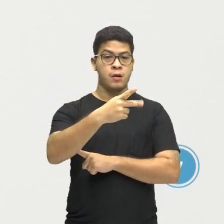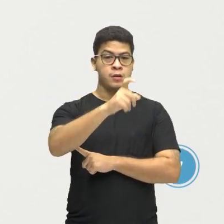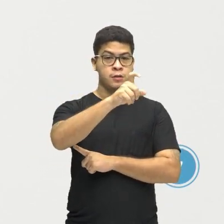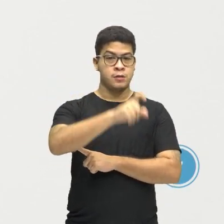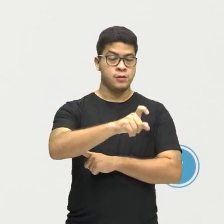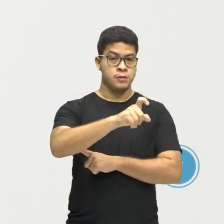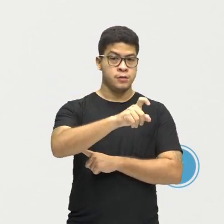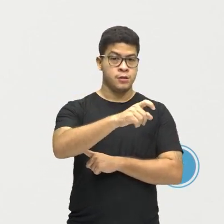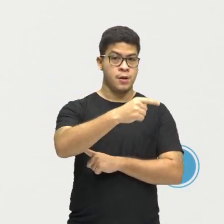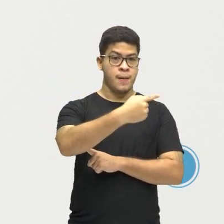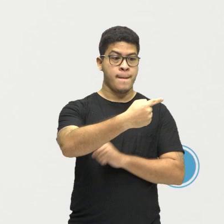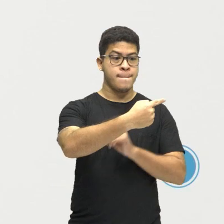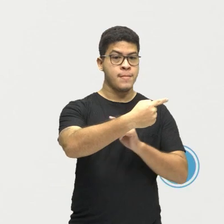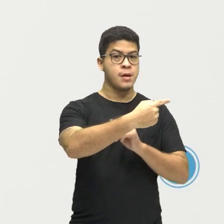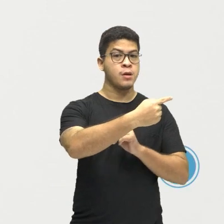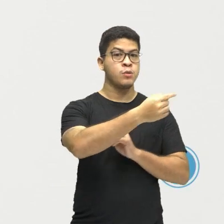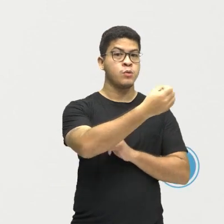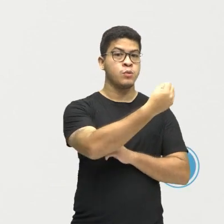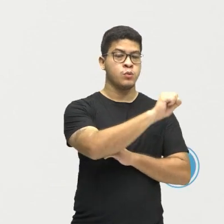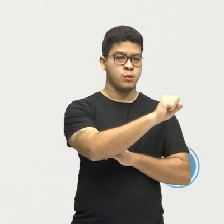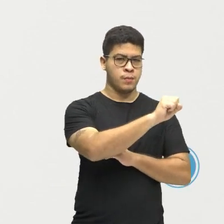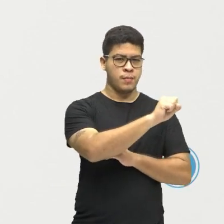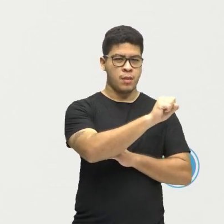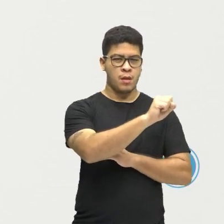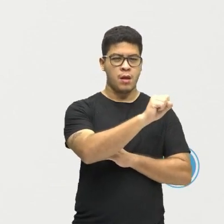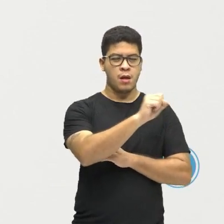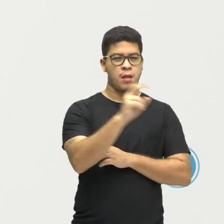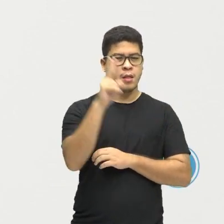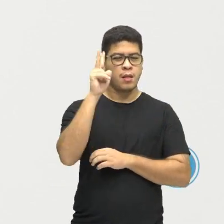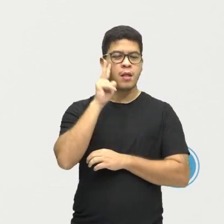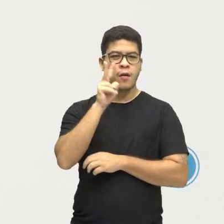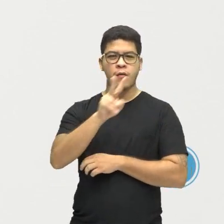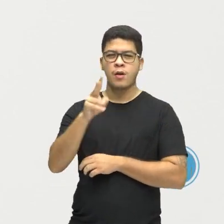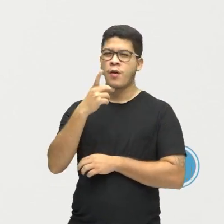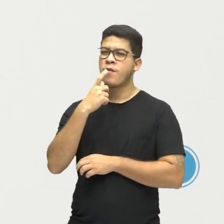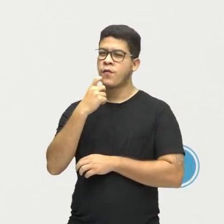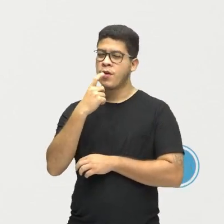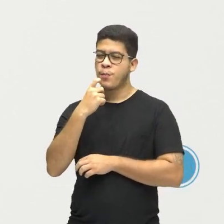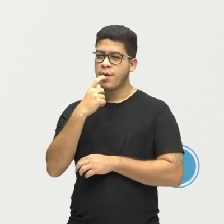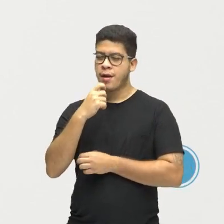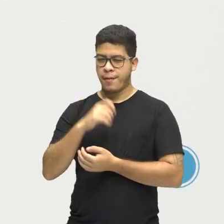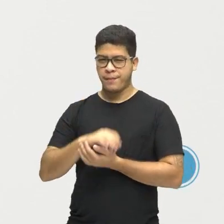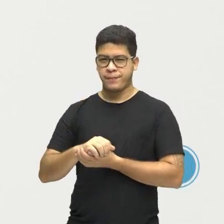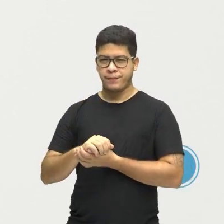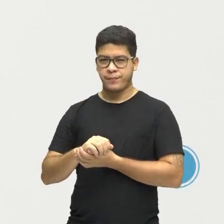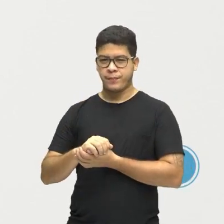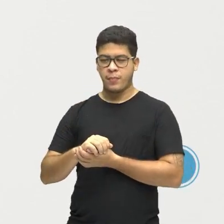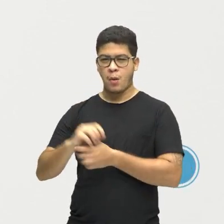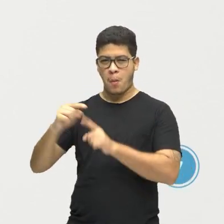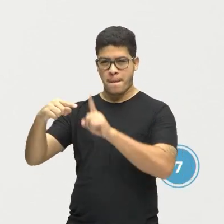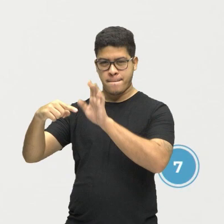8. Estão vendo esse sinalzinho vermelho aí, mais e menos, tá? Isso aí é para representar o seguinte, vejam.